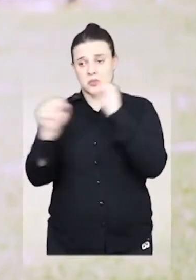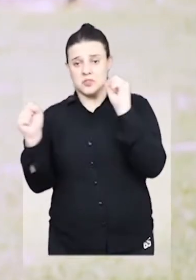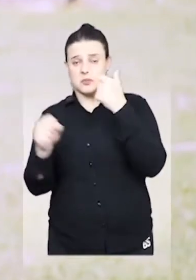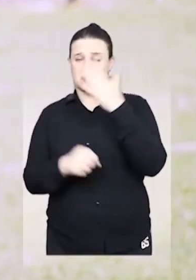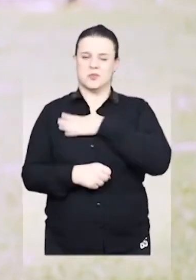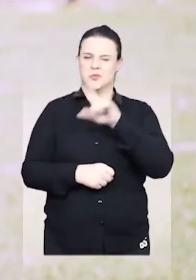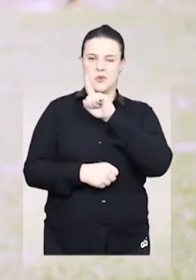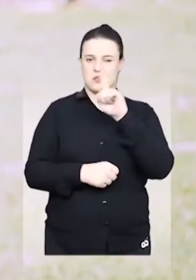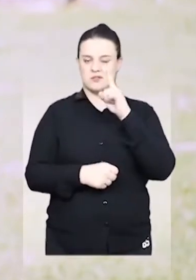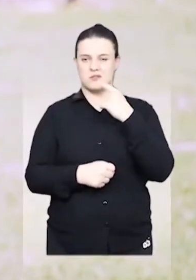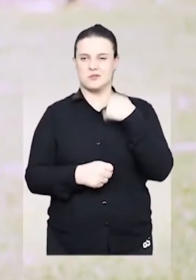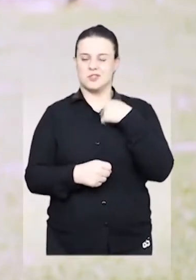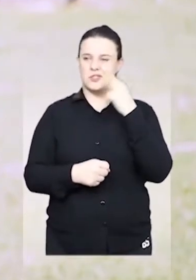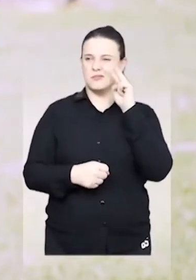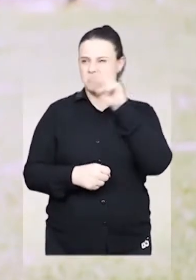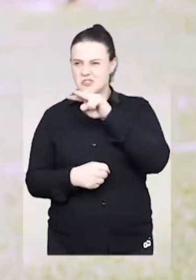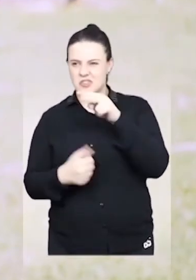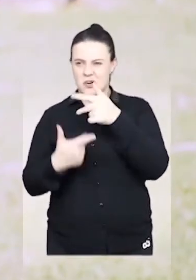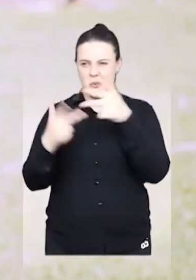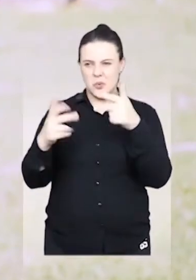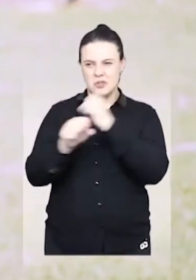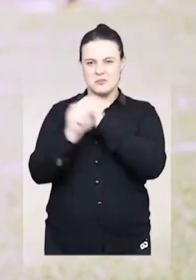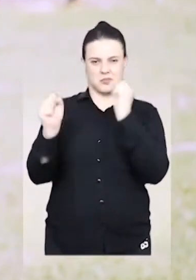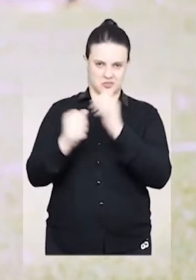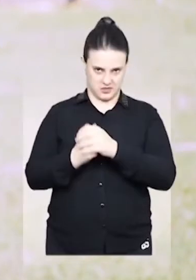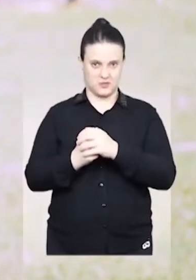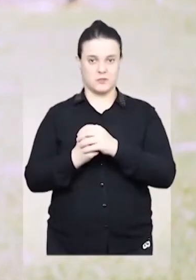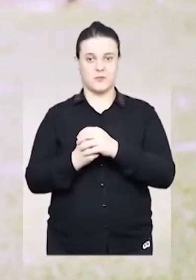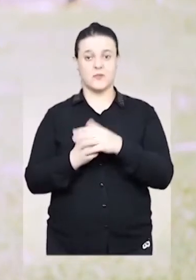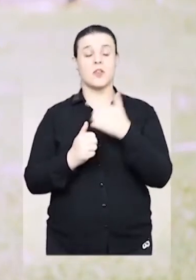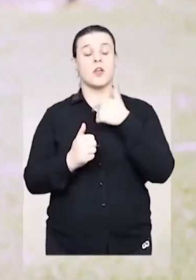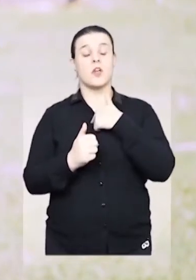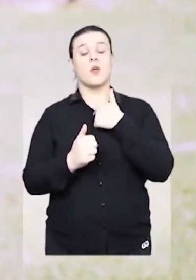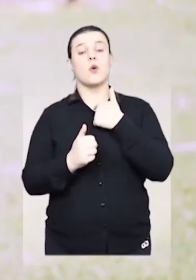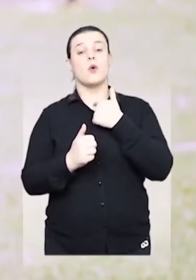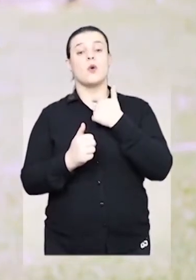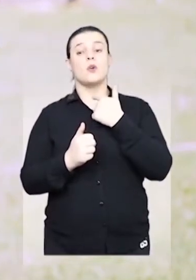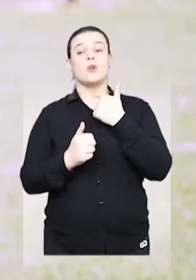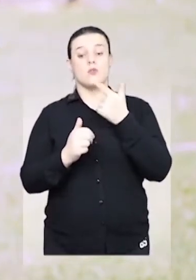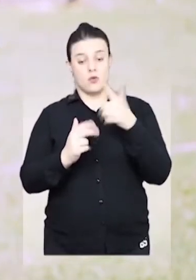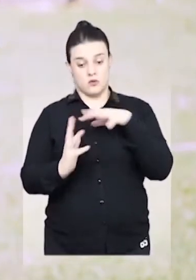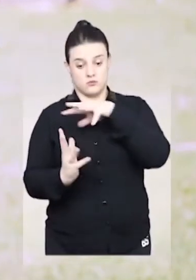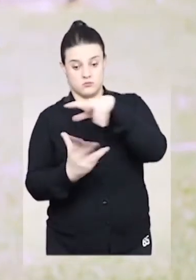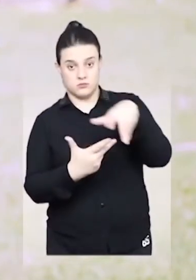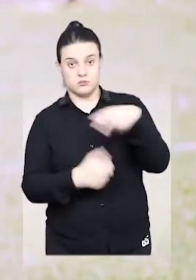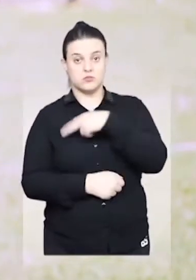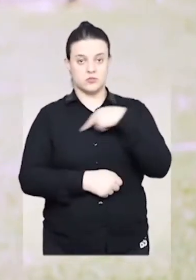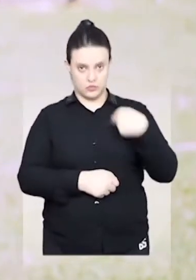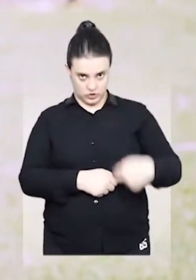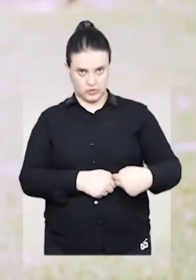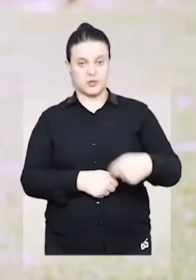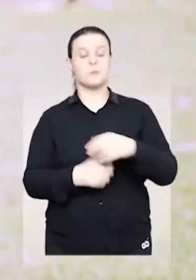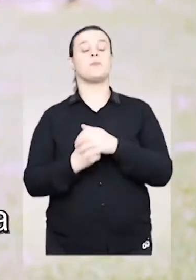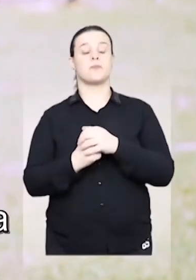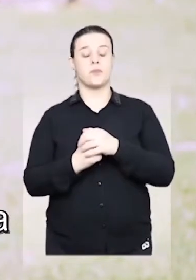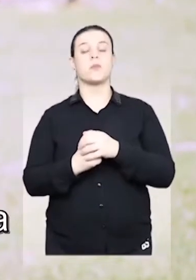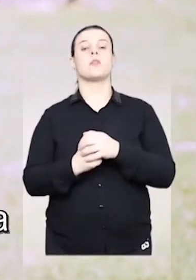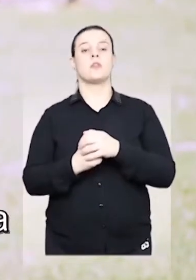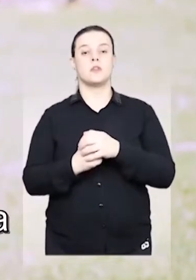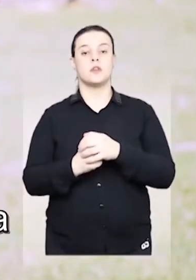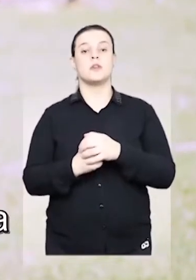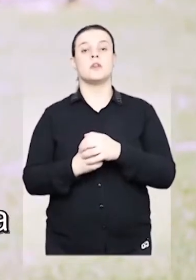mas eu não gosto de olhar para elas dessa forma. Eu vou ficar com o Mundial na China mesmo.